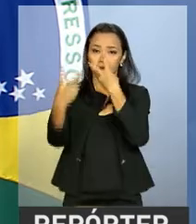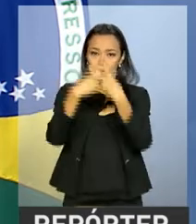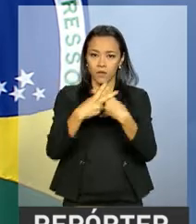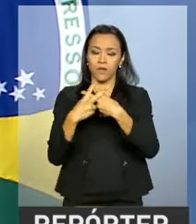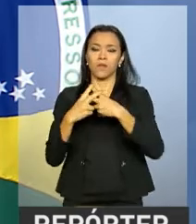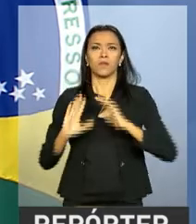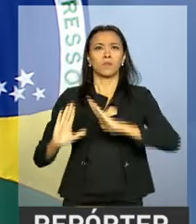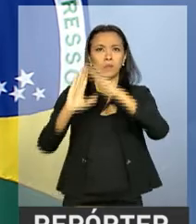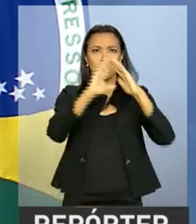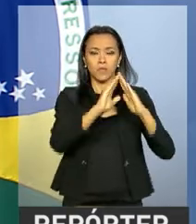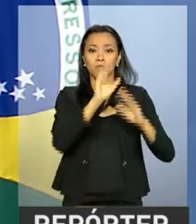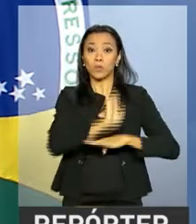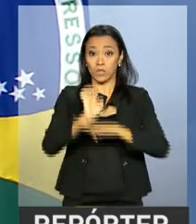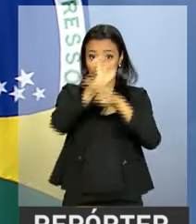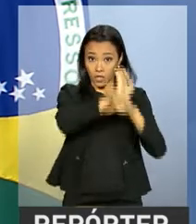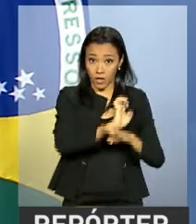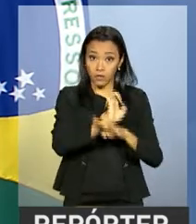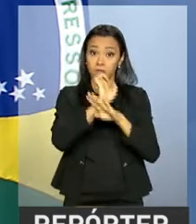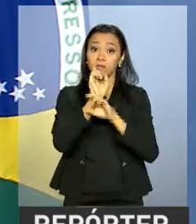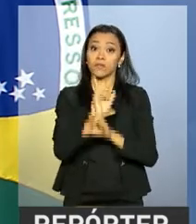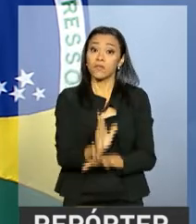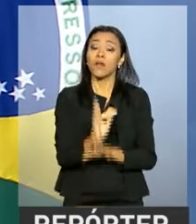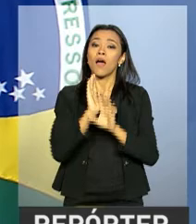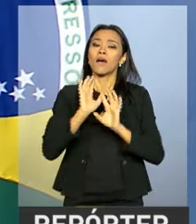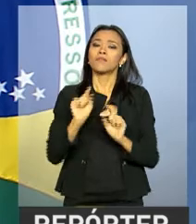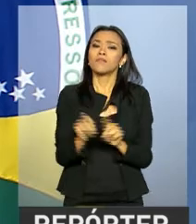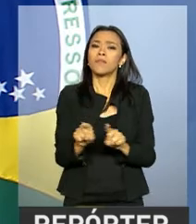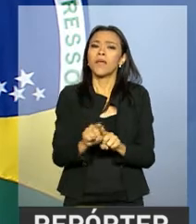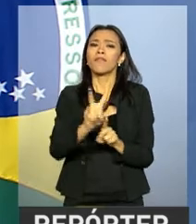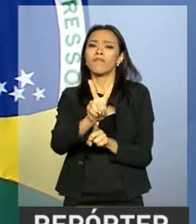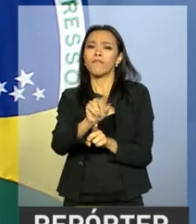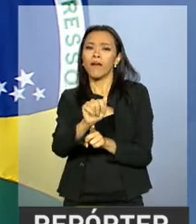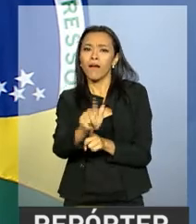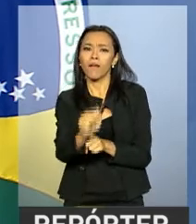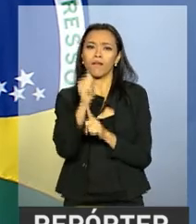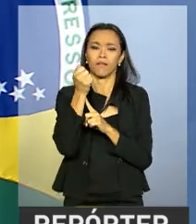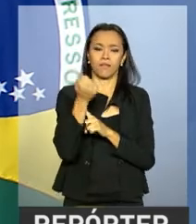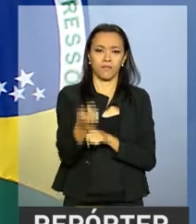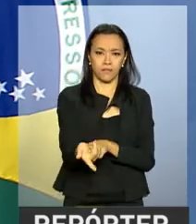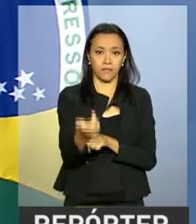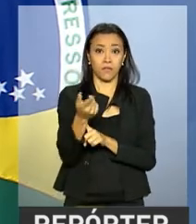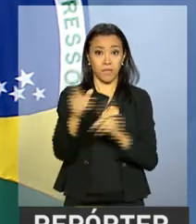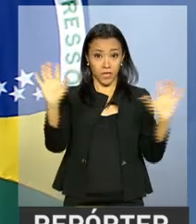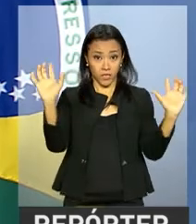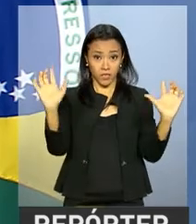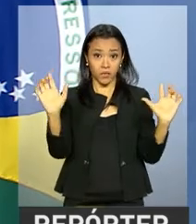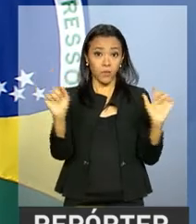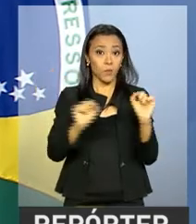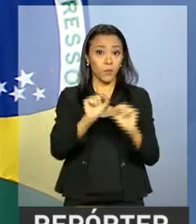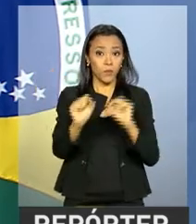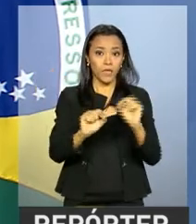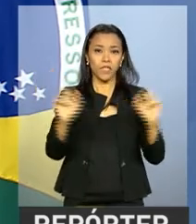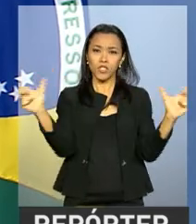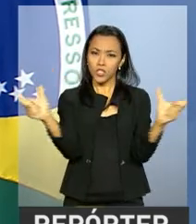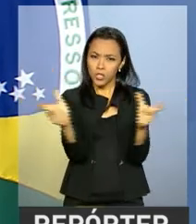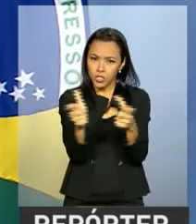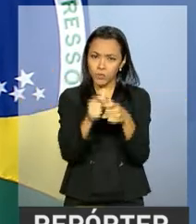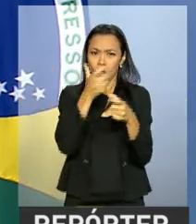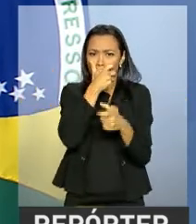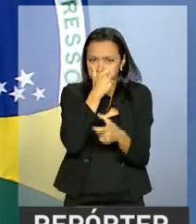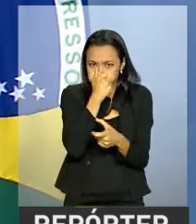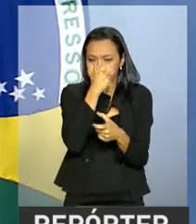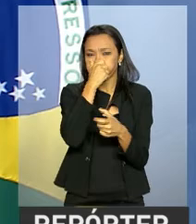estados garantindo a abertura das vagas necessárias para diminuição da superlotação